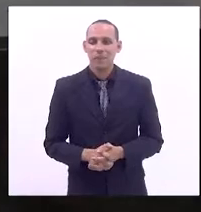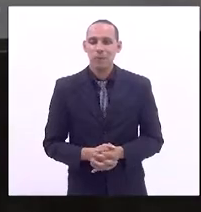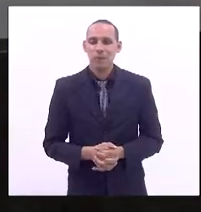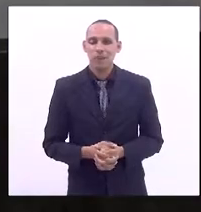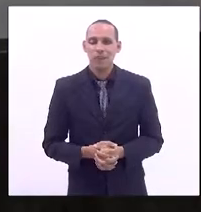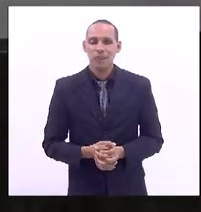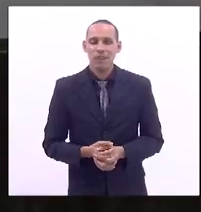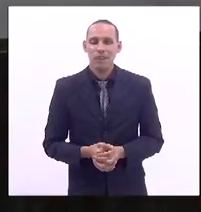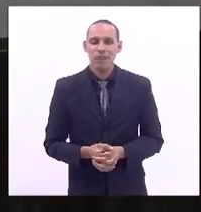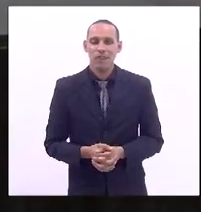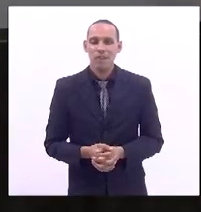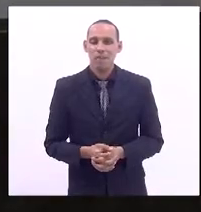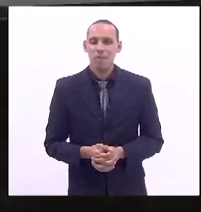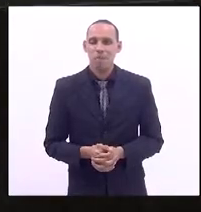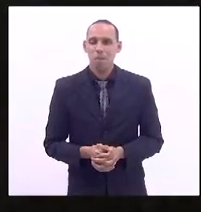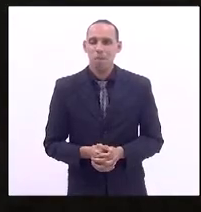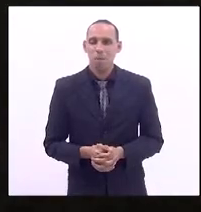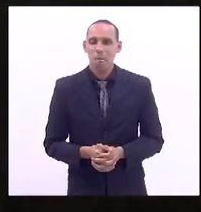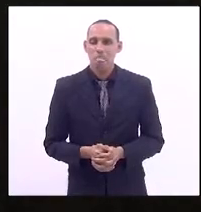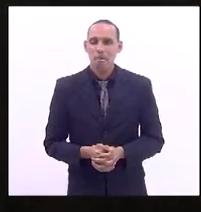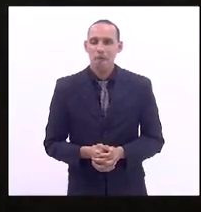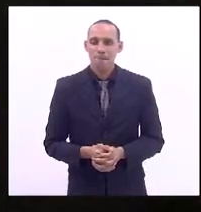E aí